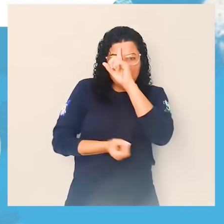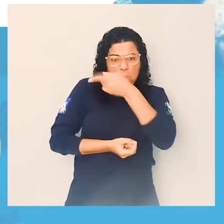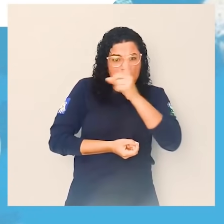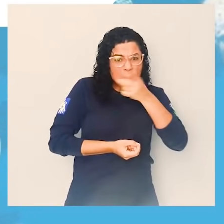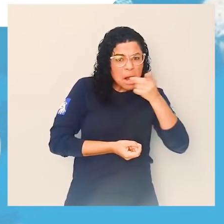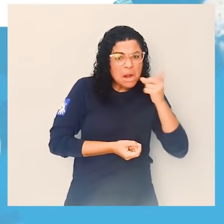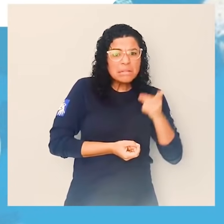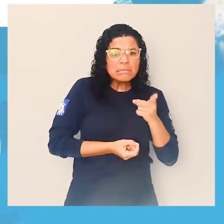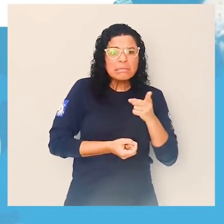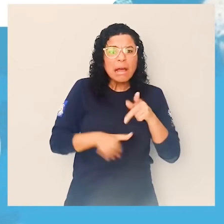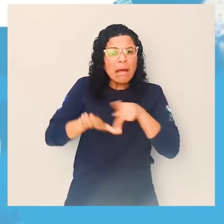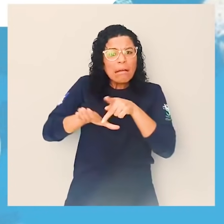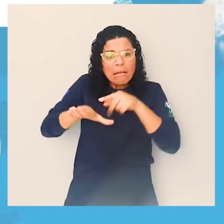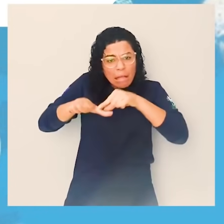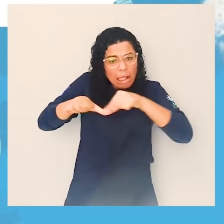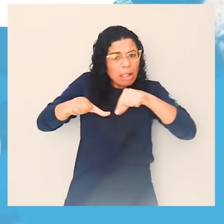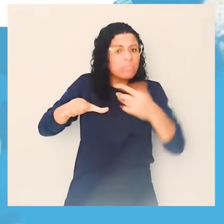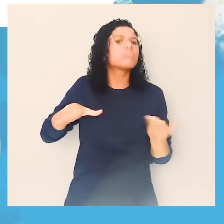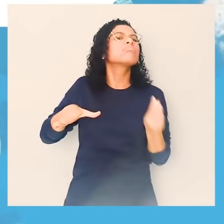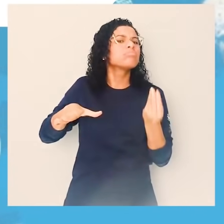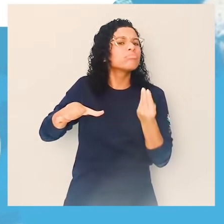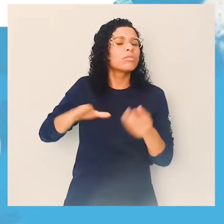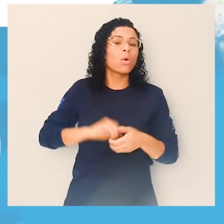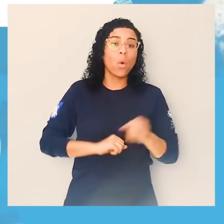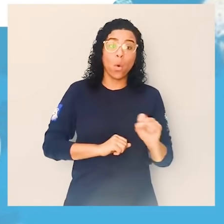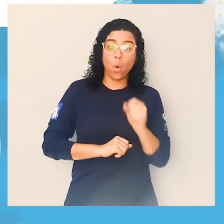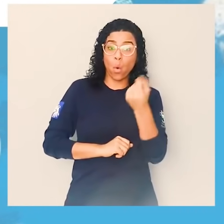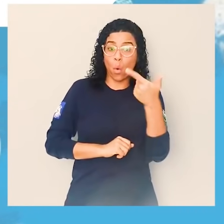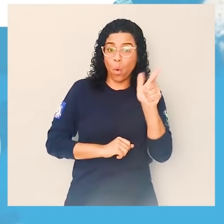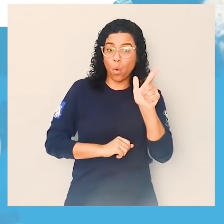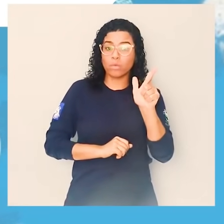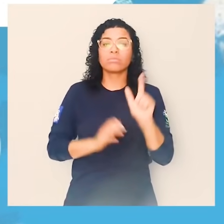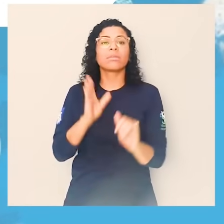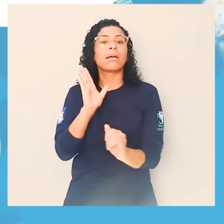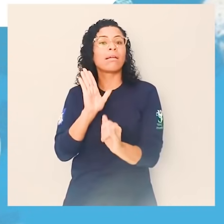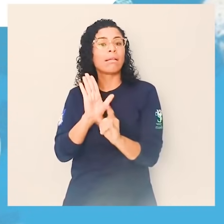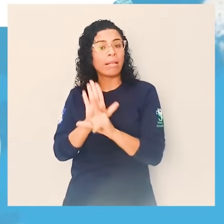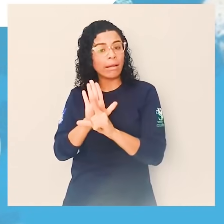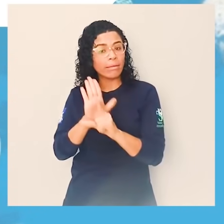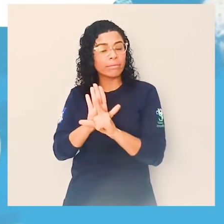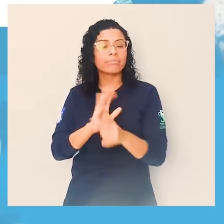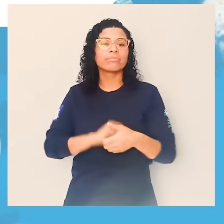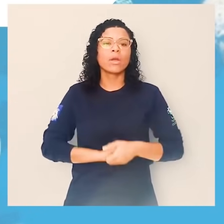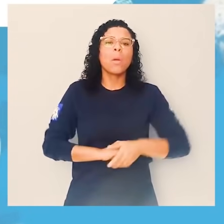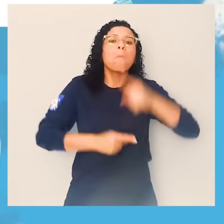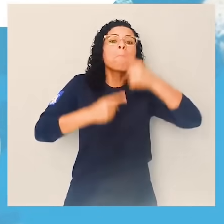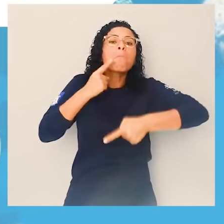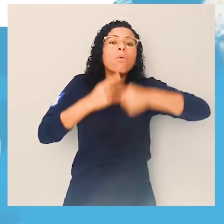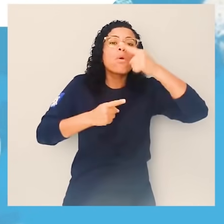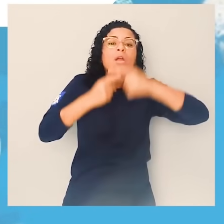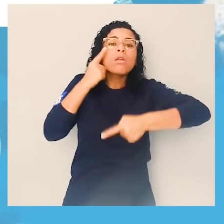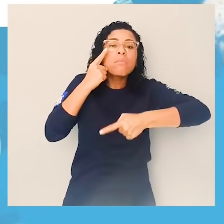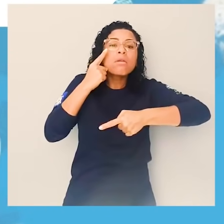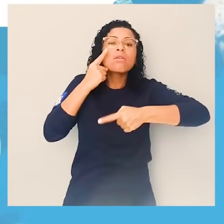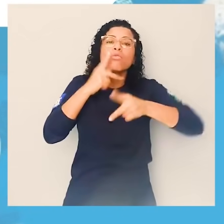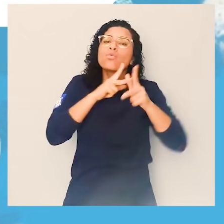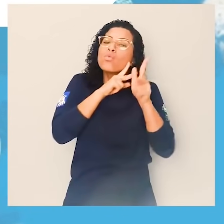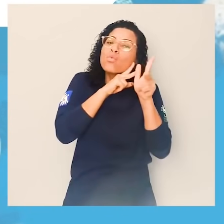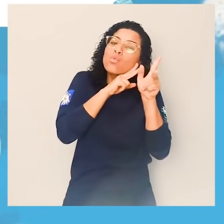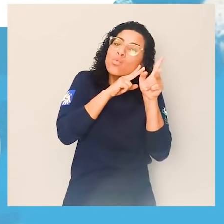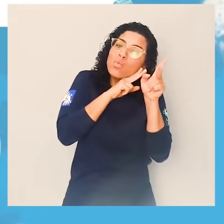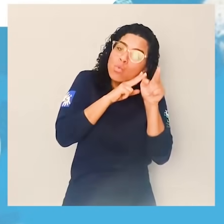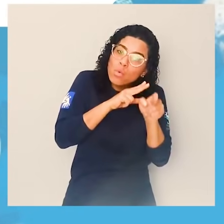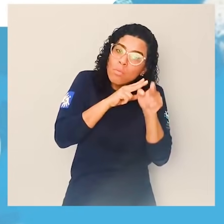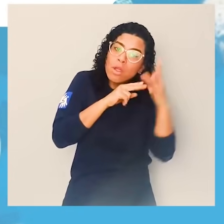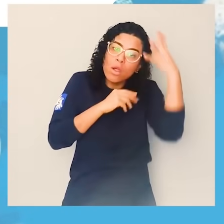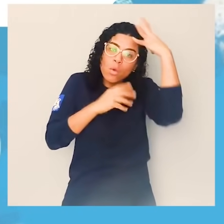pessoas? Isso ninguém jamais vai saber. Outra lei que ele fez: é proibido dormir de gorro na